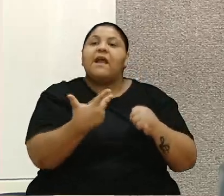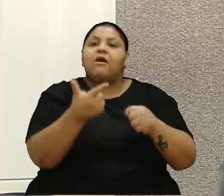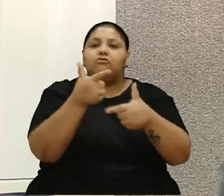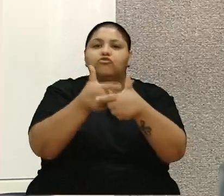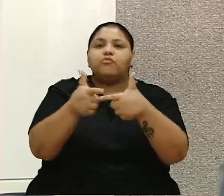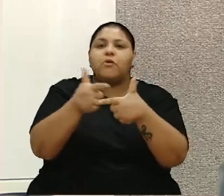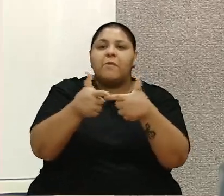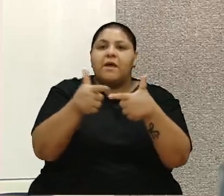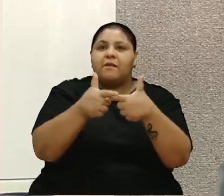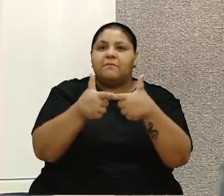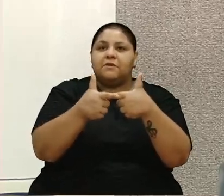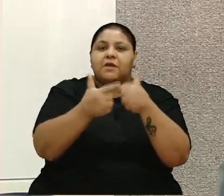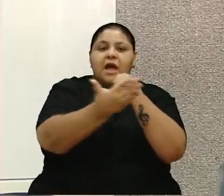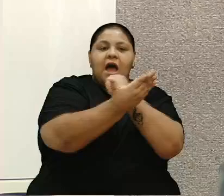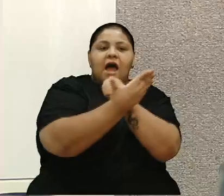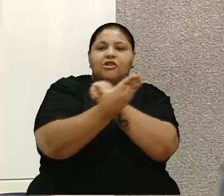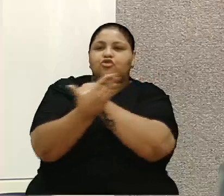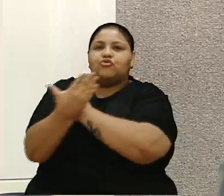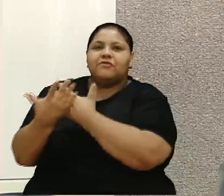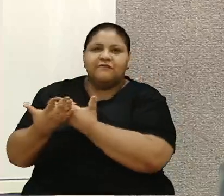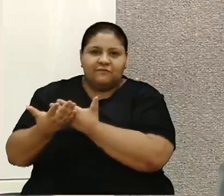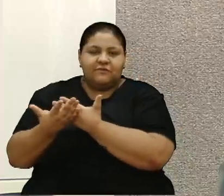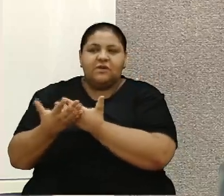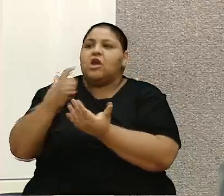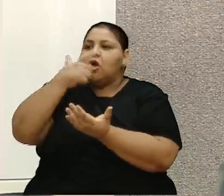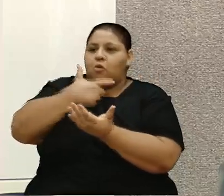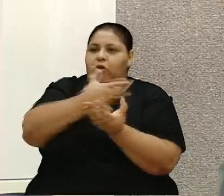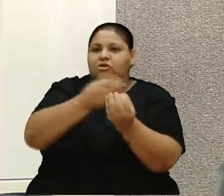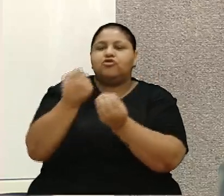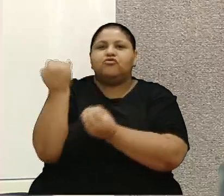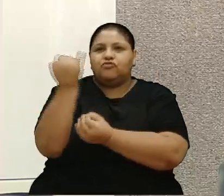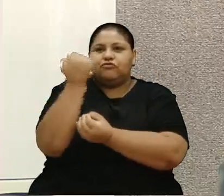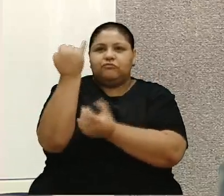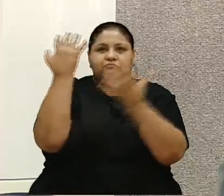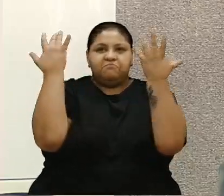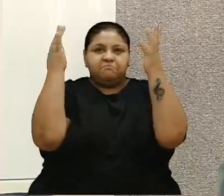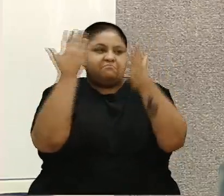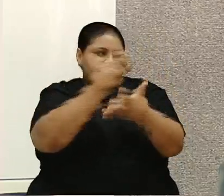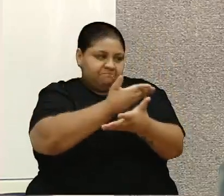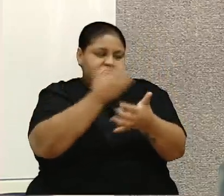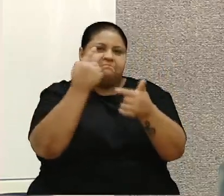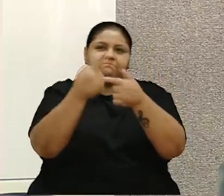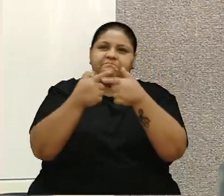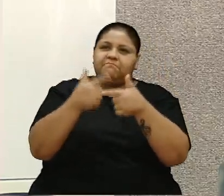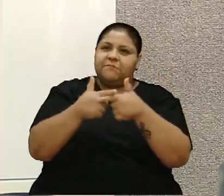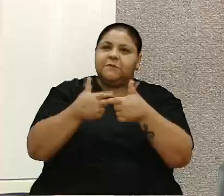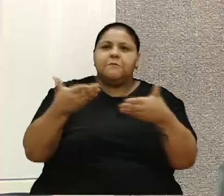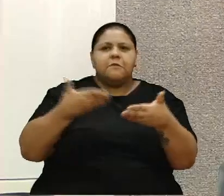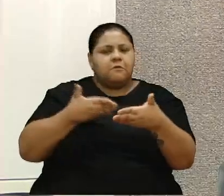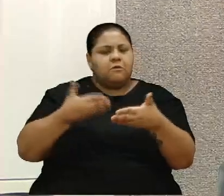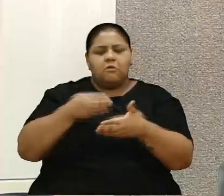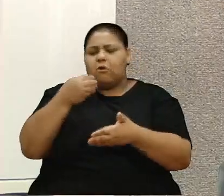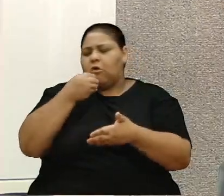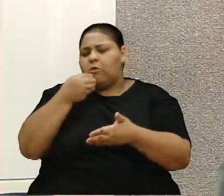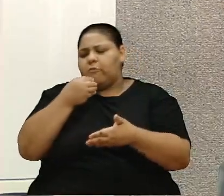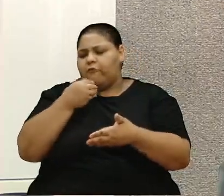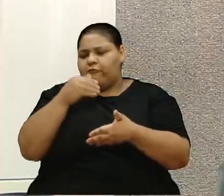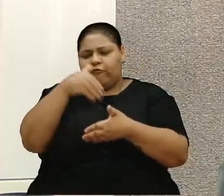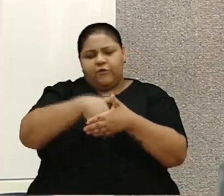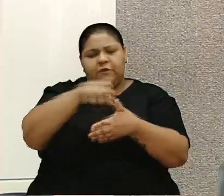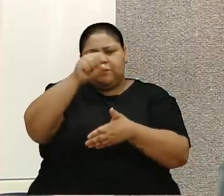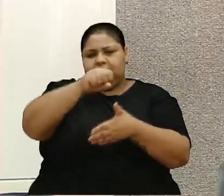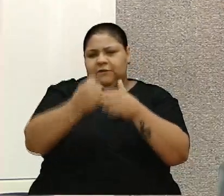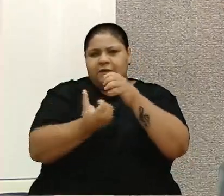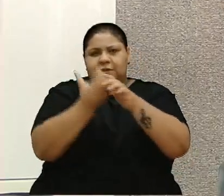possa ser ajudado a sair dessa situação. Então, acho que é muito importante realmente lhe parabenizar por isso e também serei favorável, obviamente, à instalação